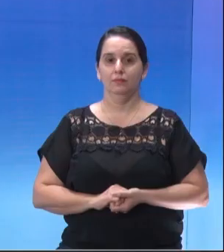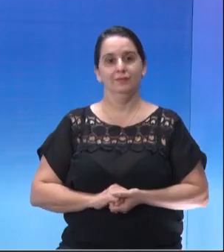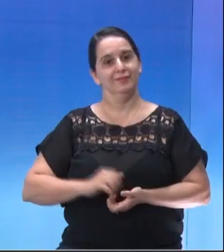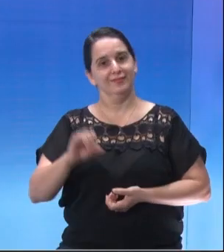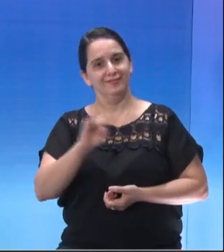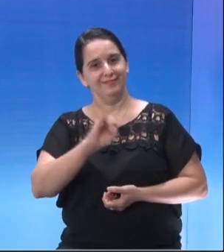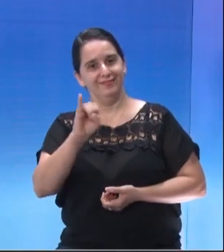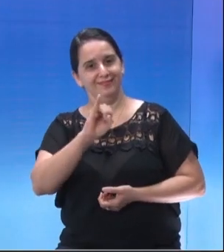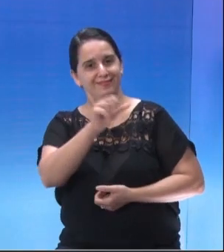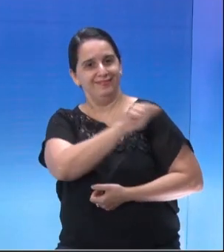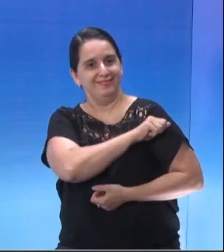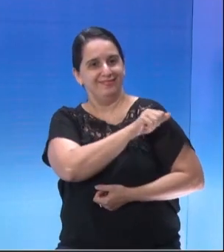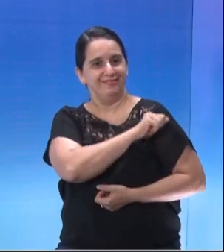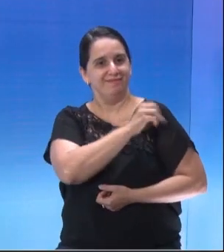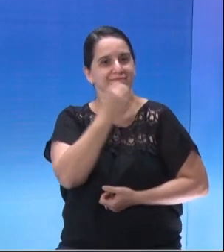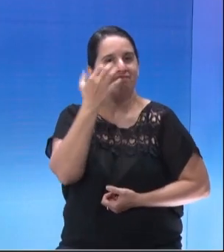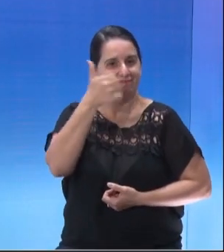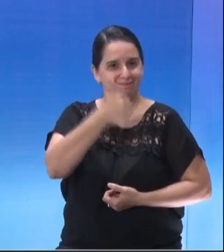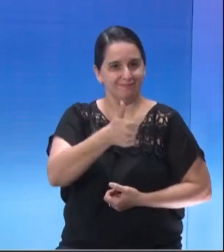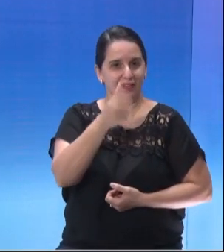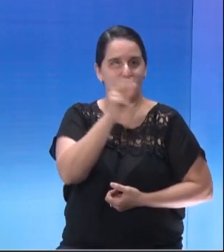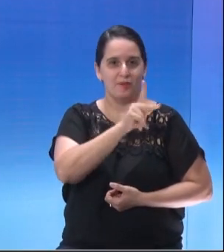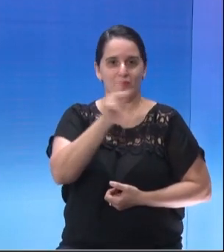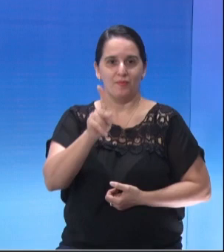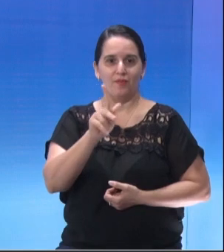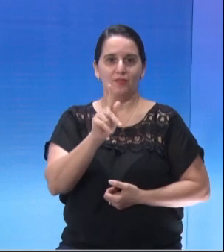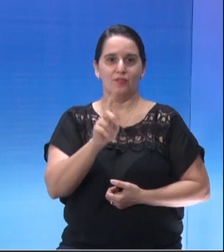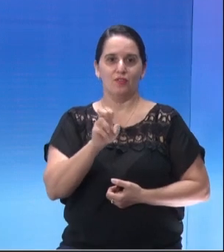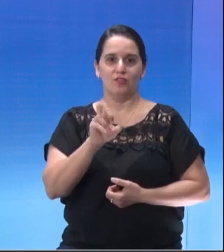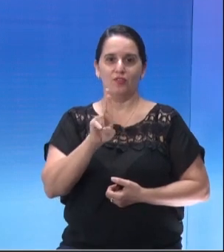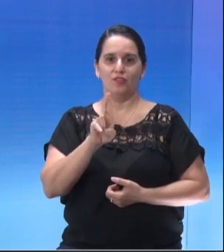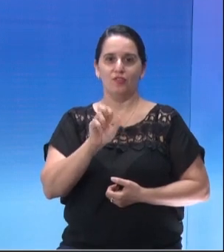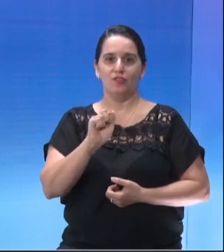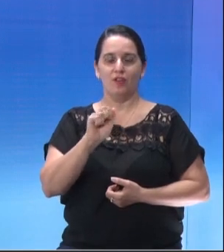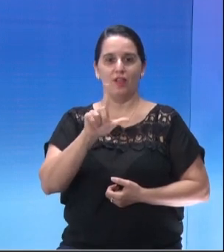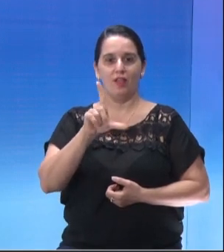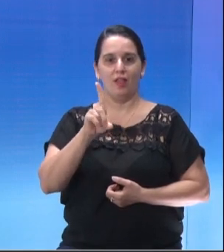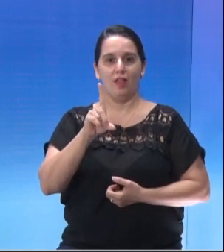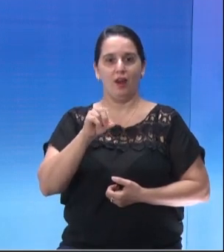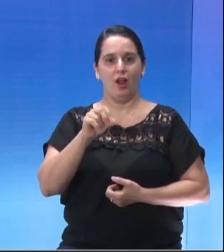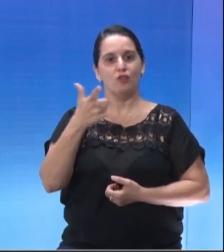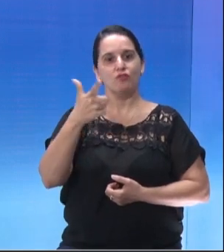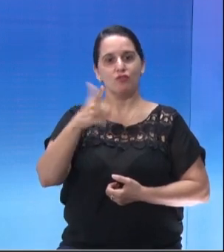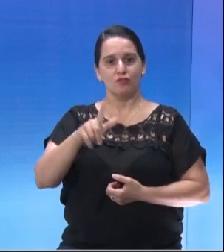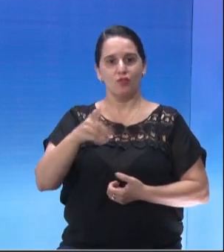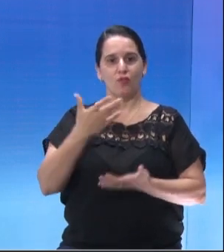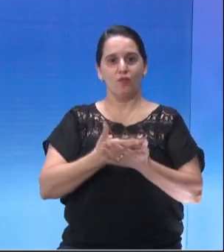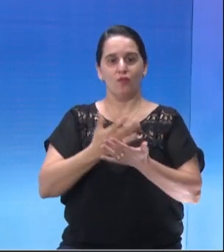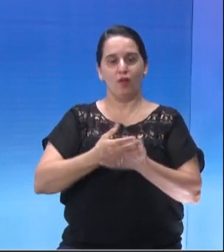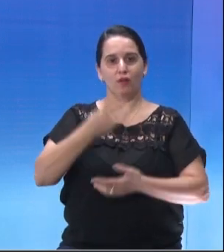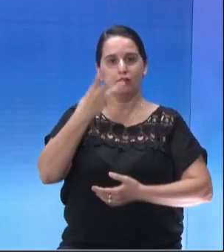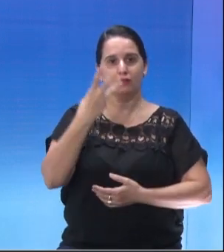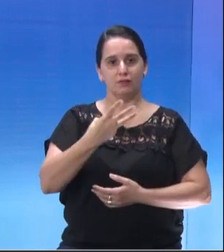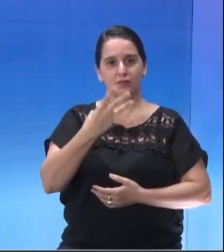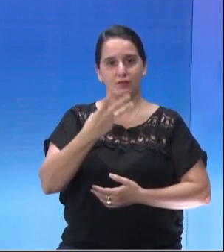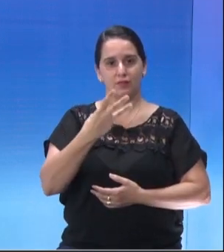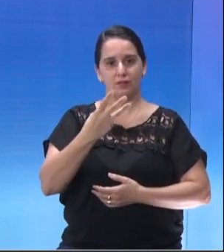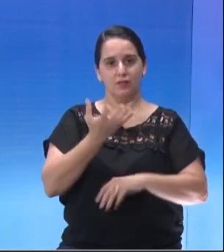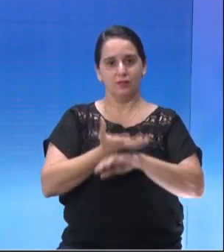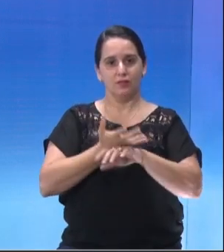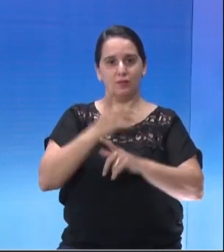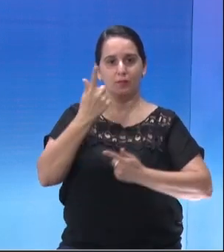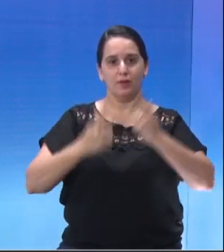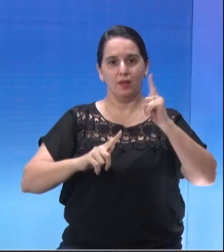Fala galera, tudo bem com vocês? Professor Geraldo na área novamente e hoje nessa terceira aula nós iremos